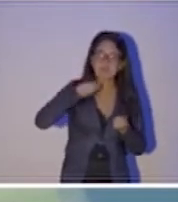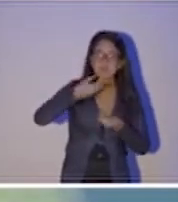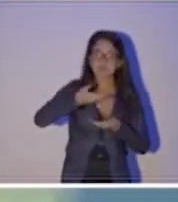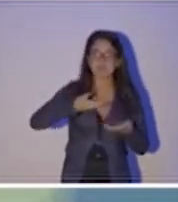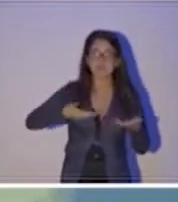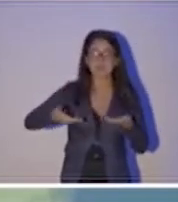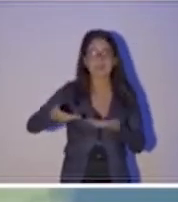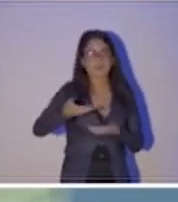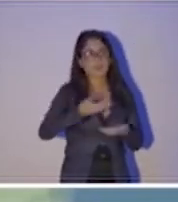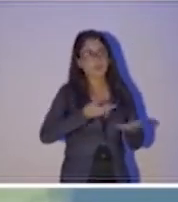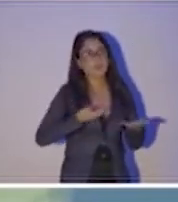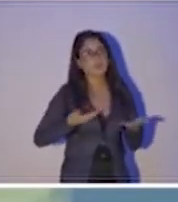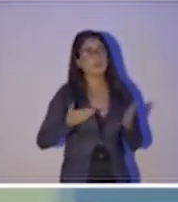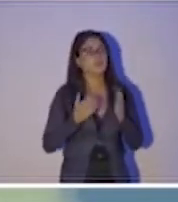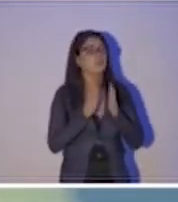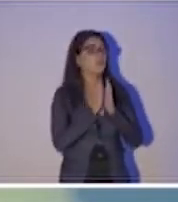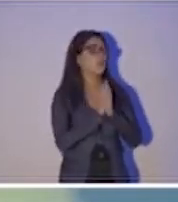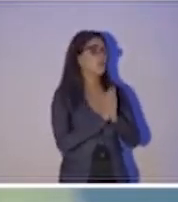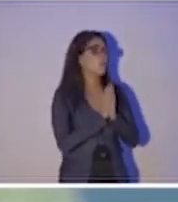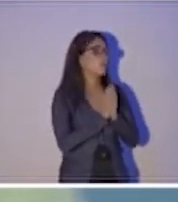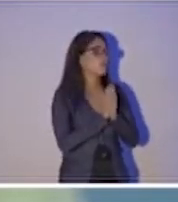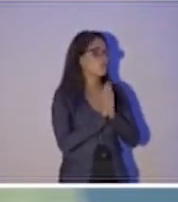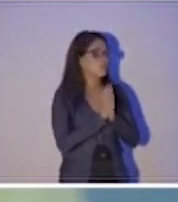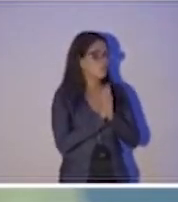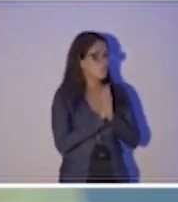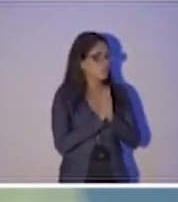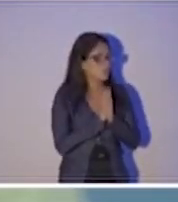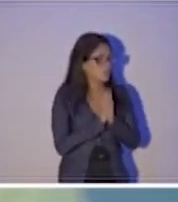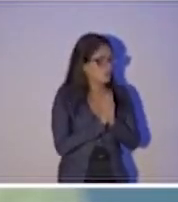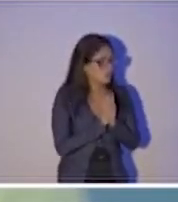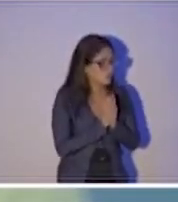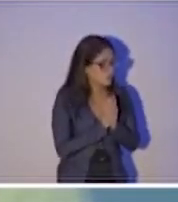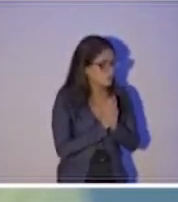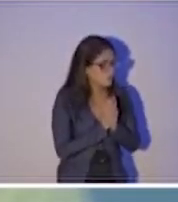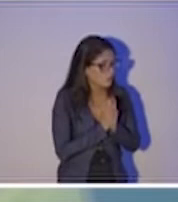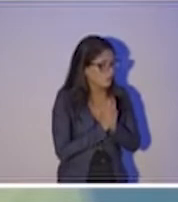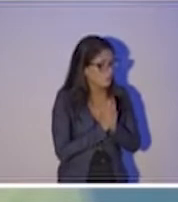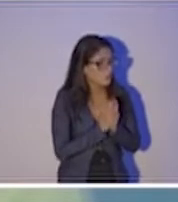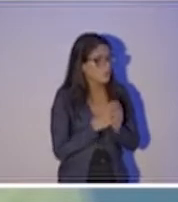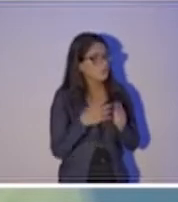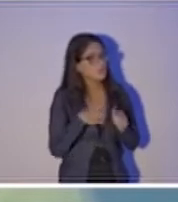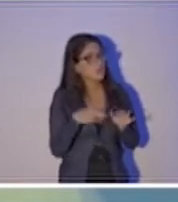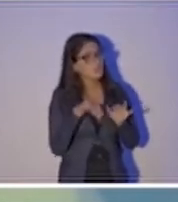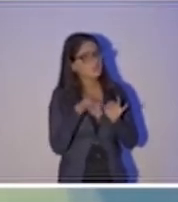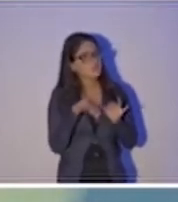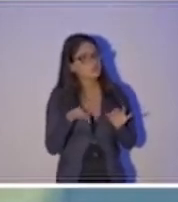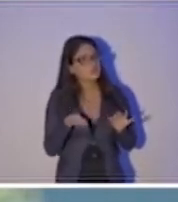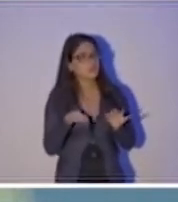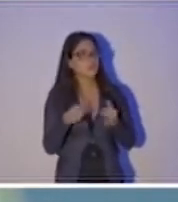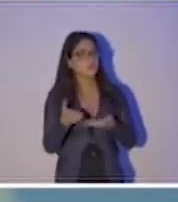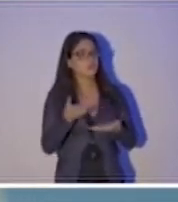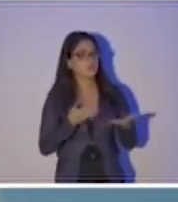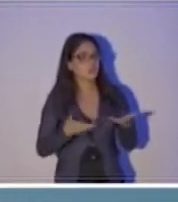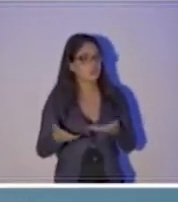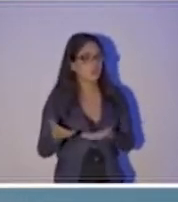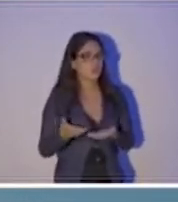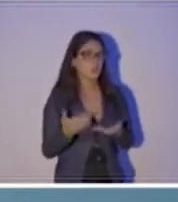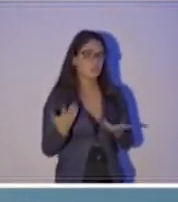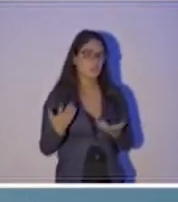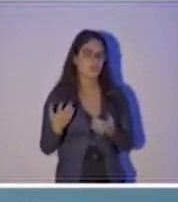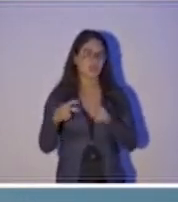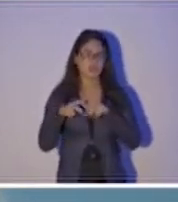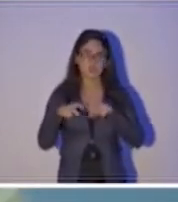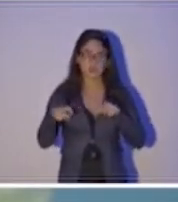ele falou: meu, pelo amor de Deus, tudo que eu quero é estar numa postura de humildade, de troca. Eu falei: bom, então aí você combina com seus